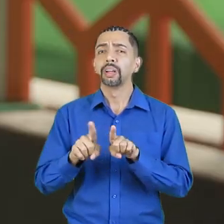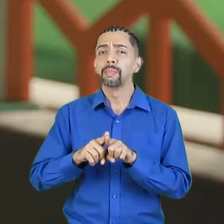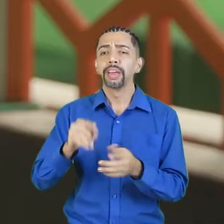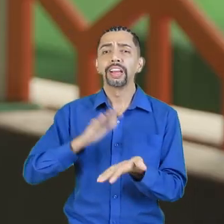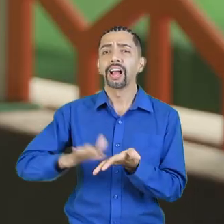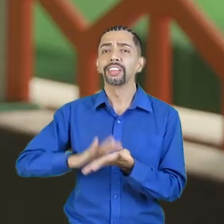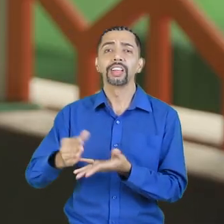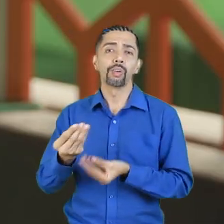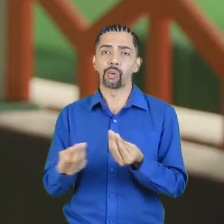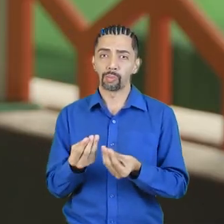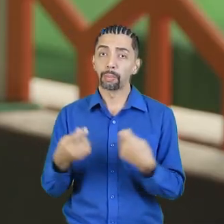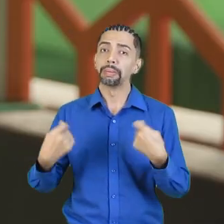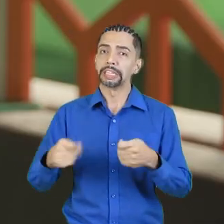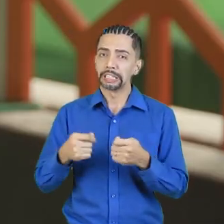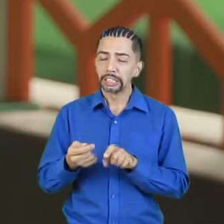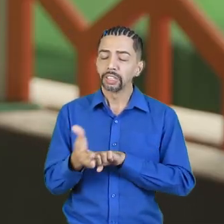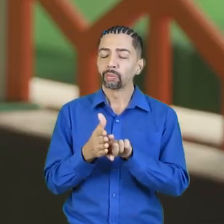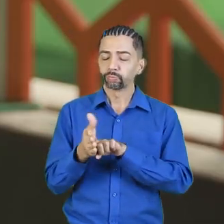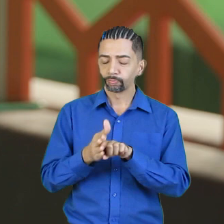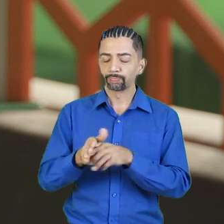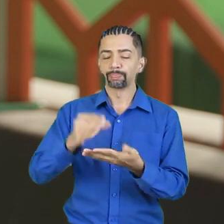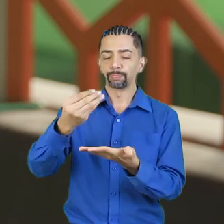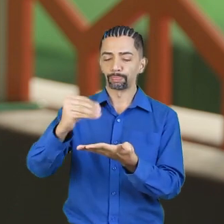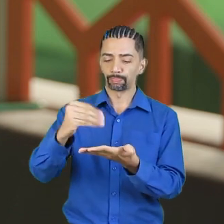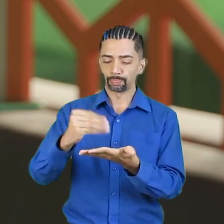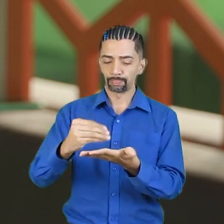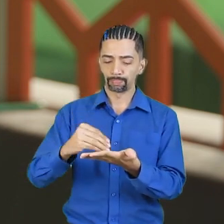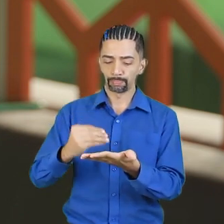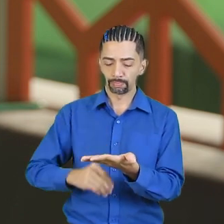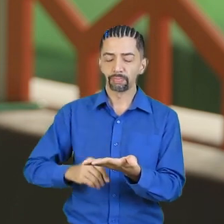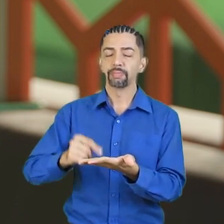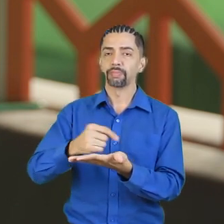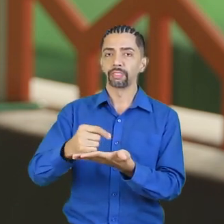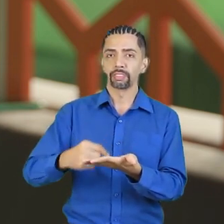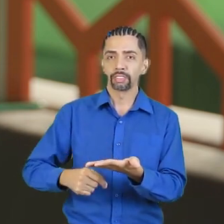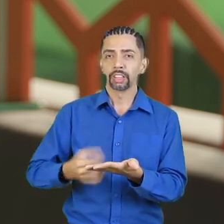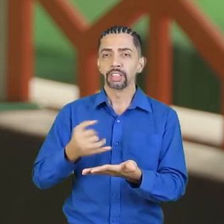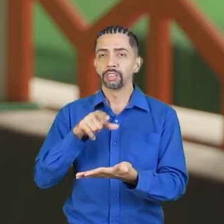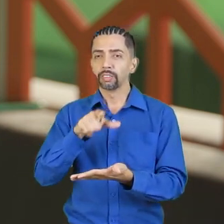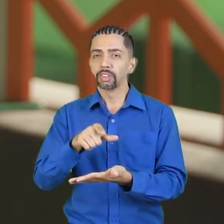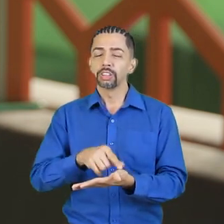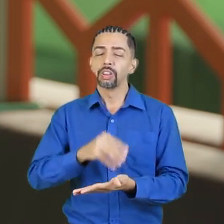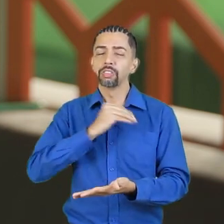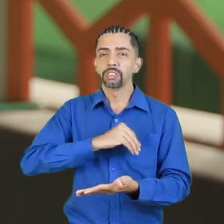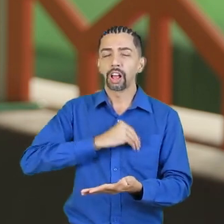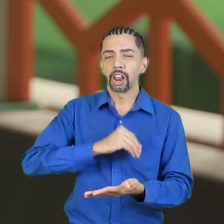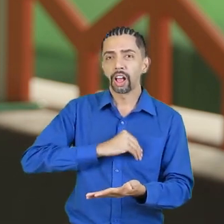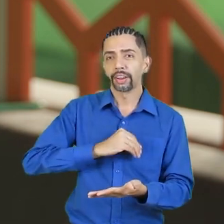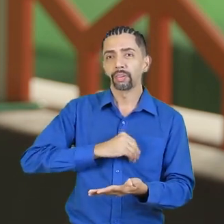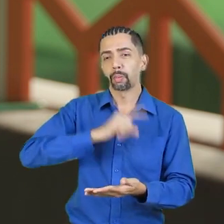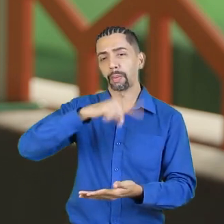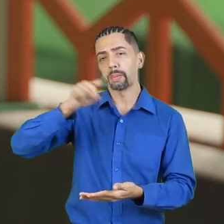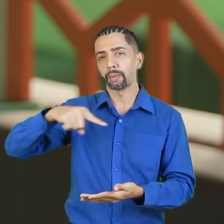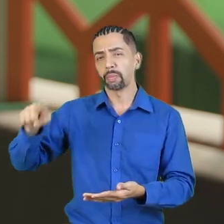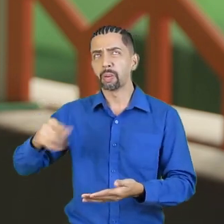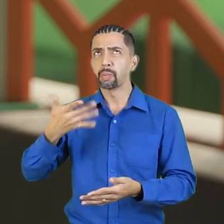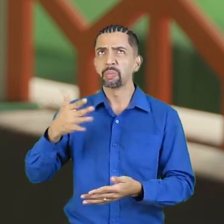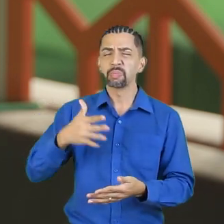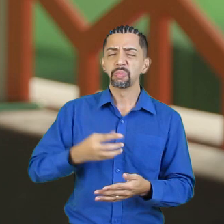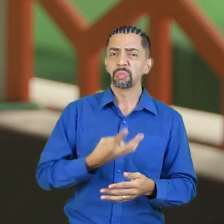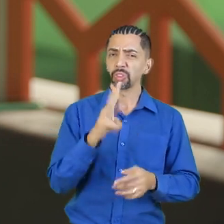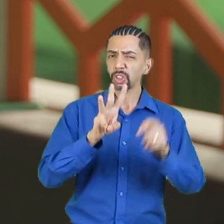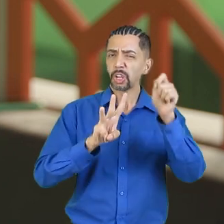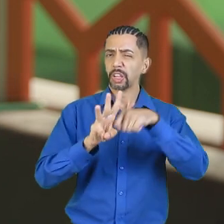esse diagnóstico, tirar essa fotografia. Para quem tem ganhos variáveis, 90 dias, 30, mais 30, mais 30, para pegar